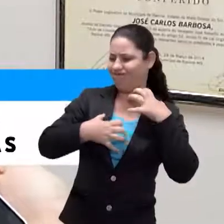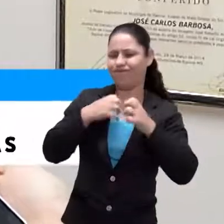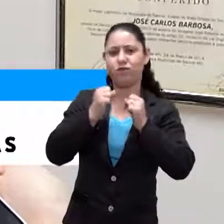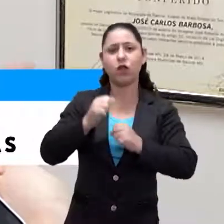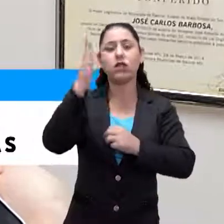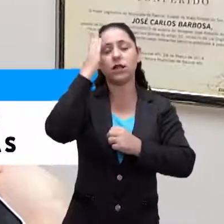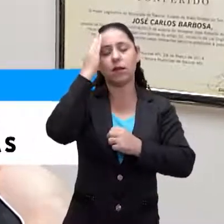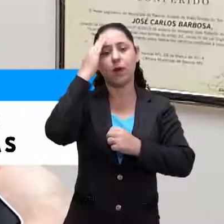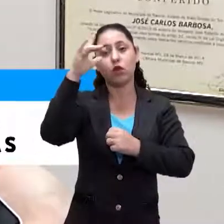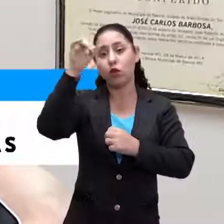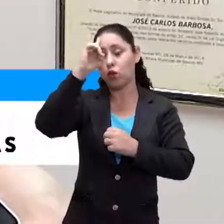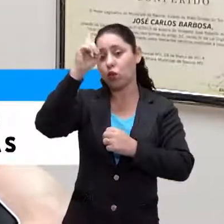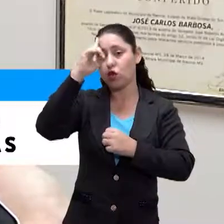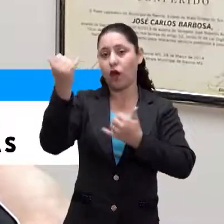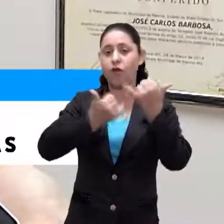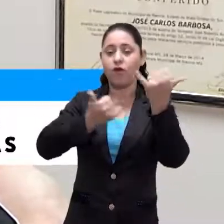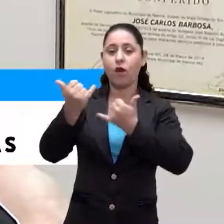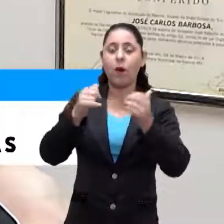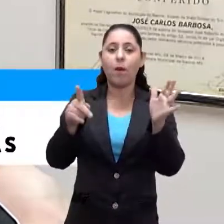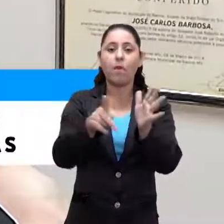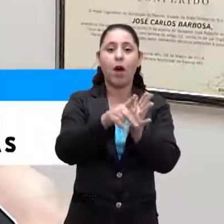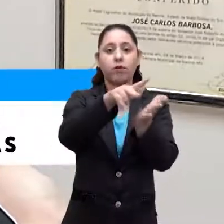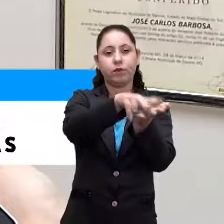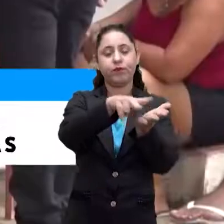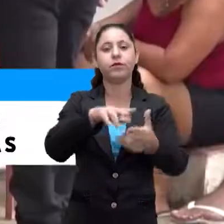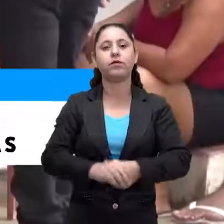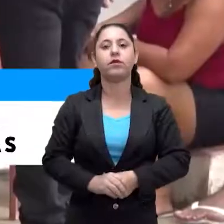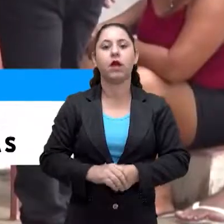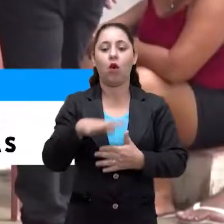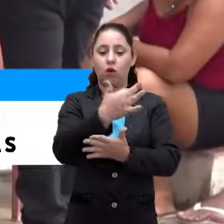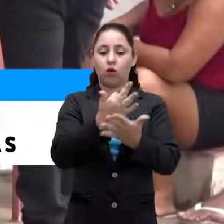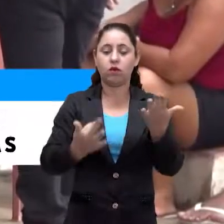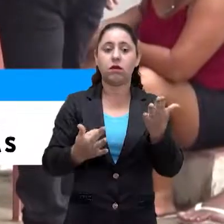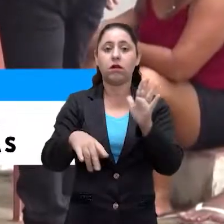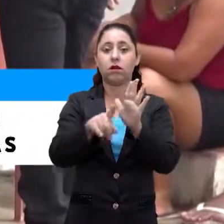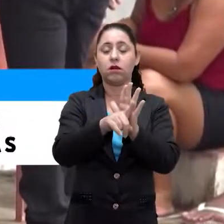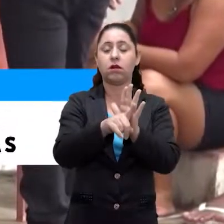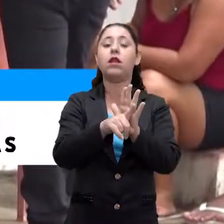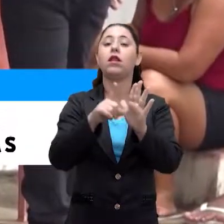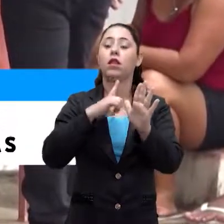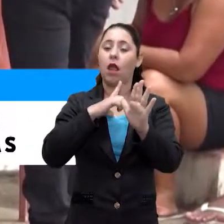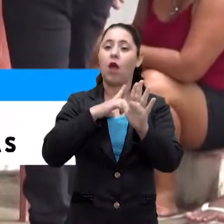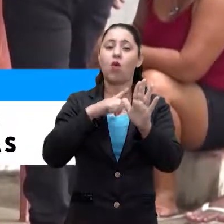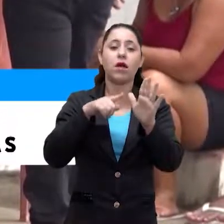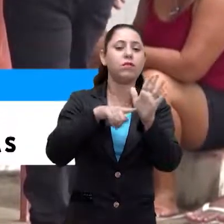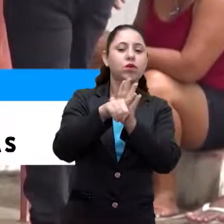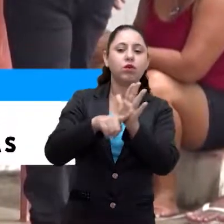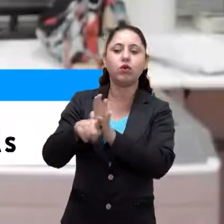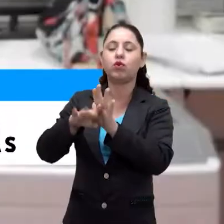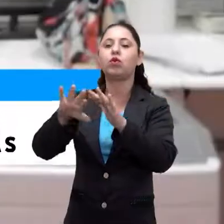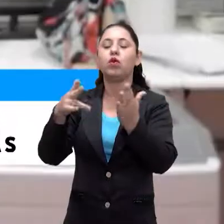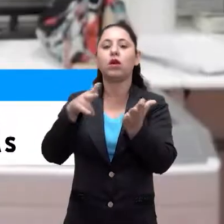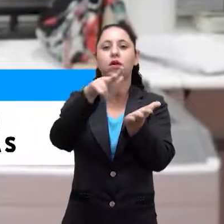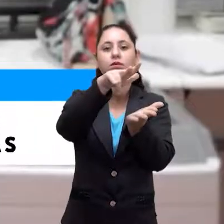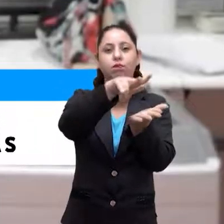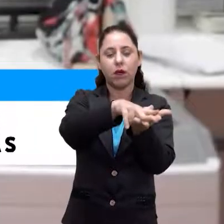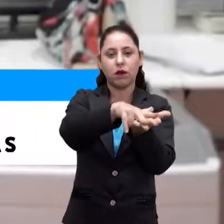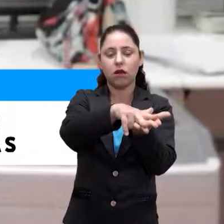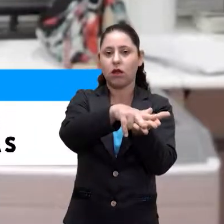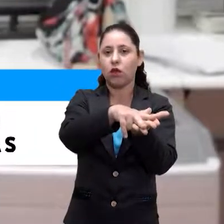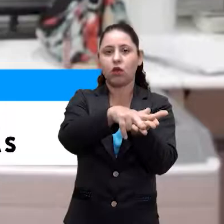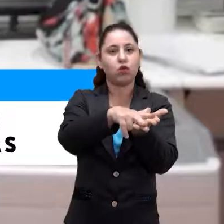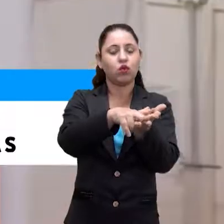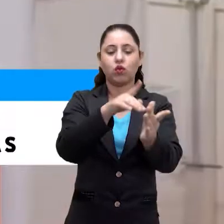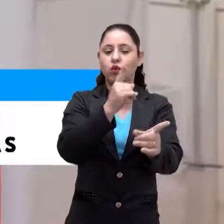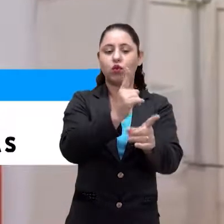angustiados possa saber diariamente a notícia do seu ente querido. O texto da lei prevê também um mecanismo de busca ativa, quando a internação ocorre